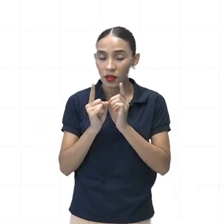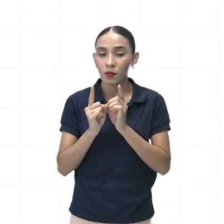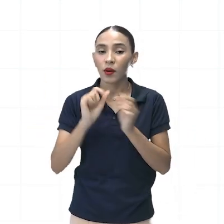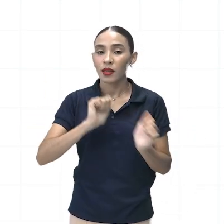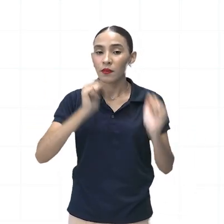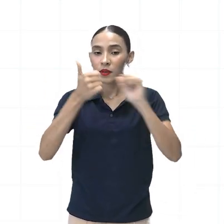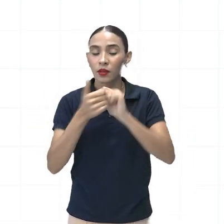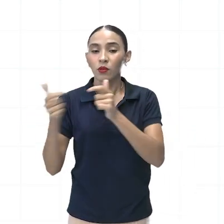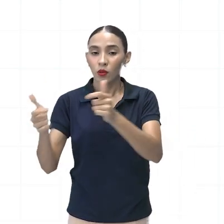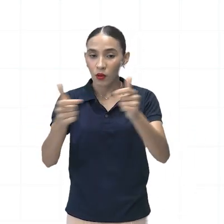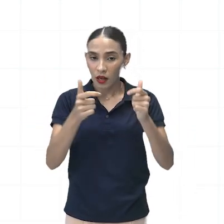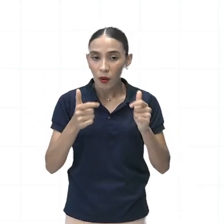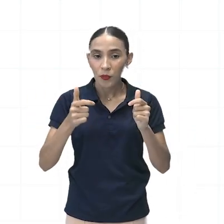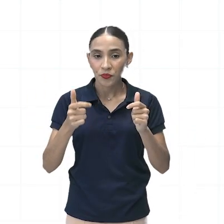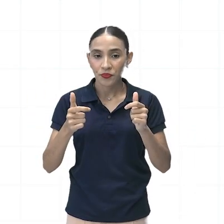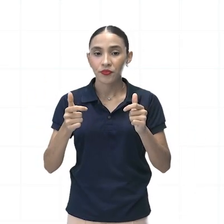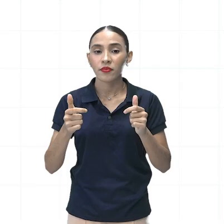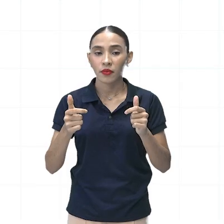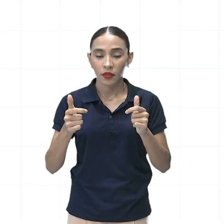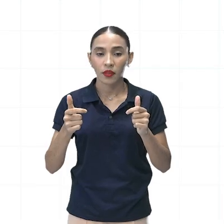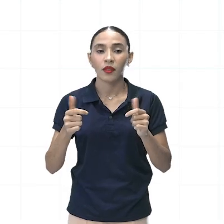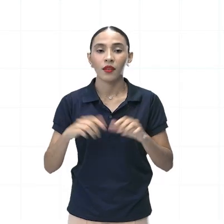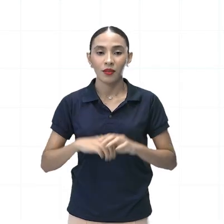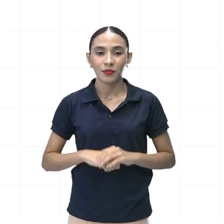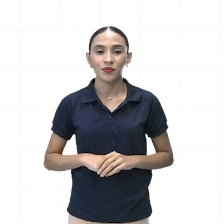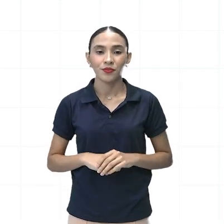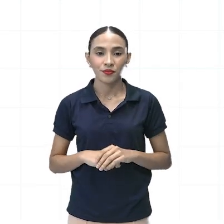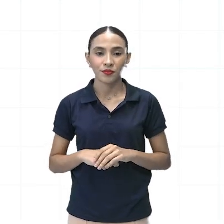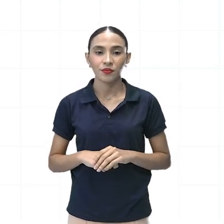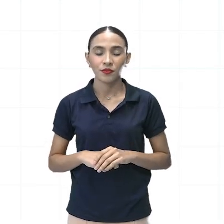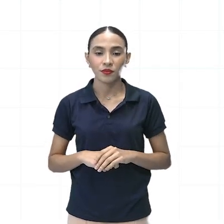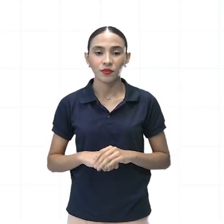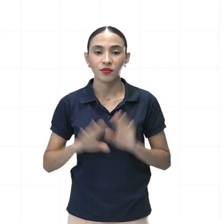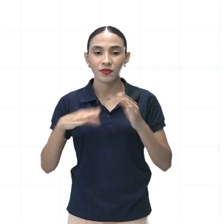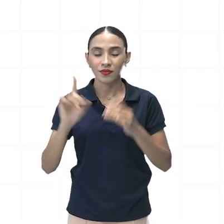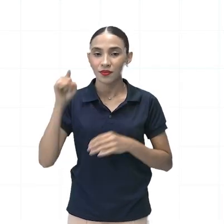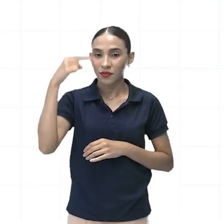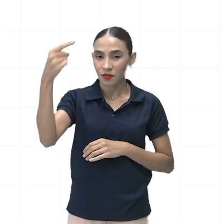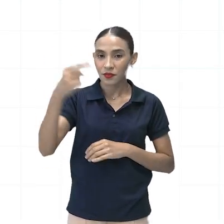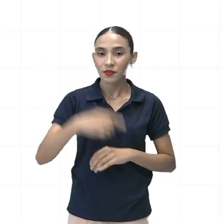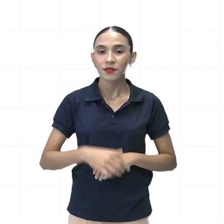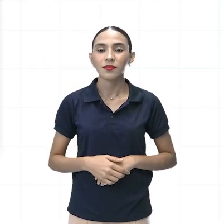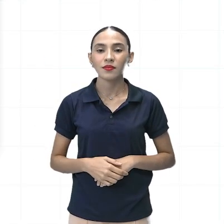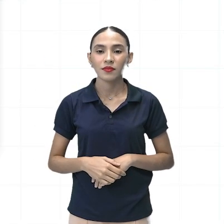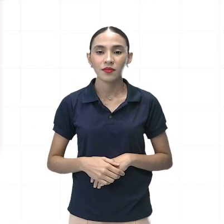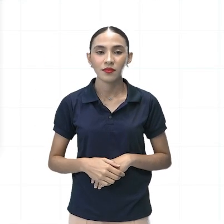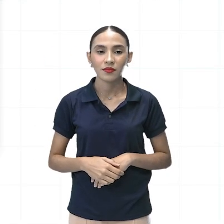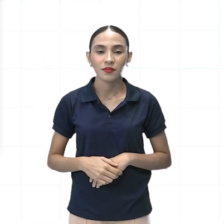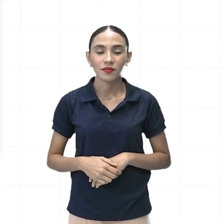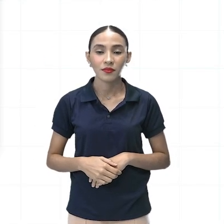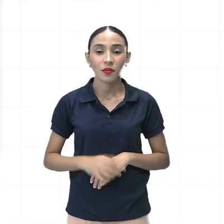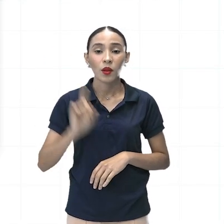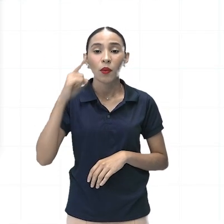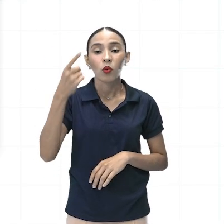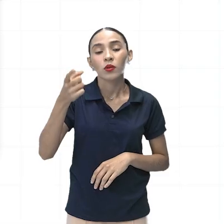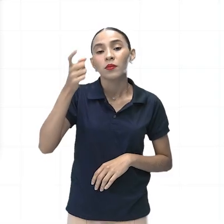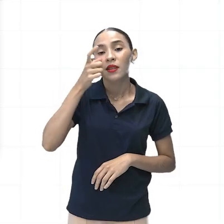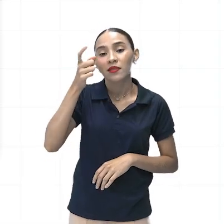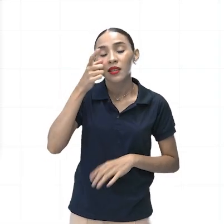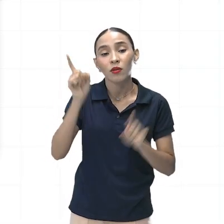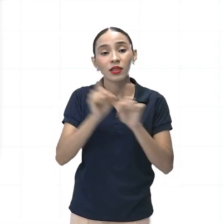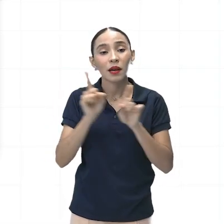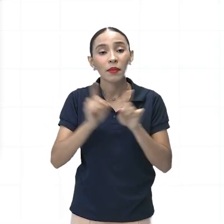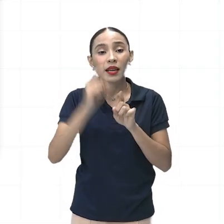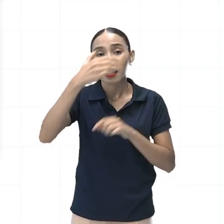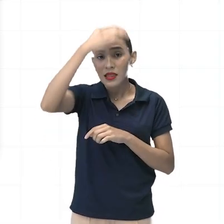seus ambientes locais. Muito bem. Então, vamos à nossa próxima cartela. Uma outra observação que